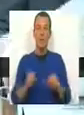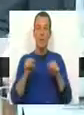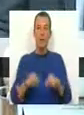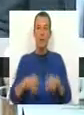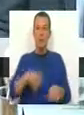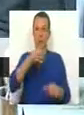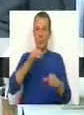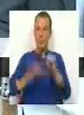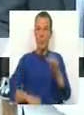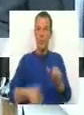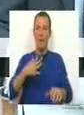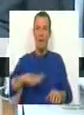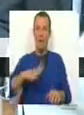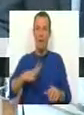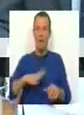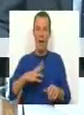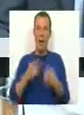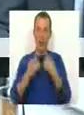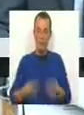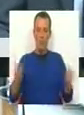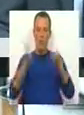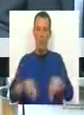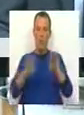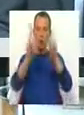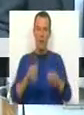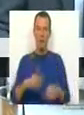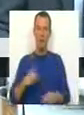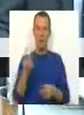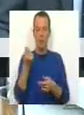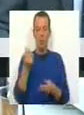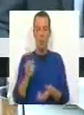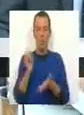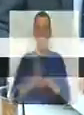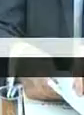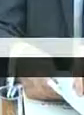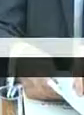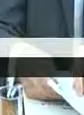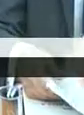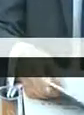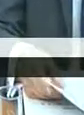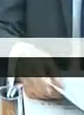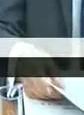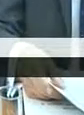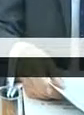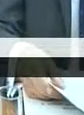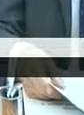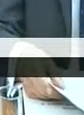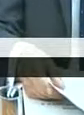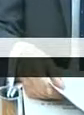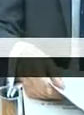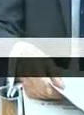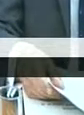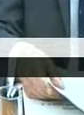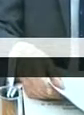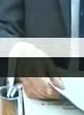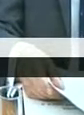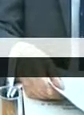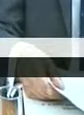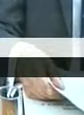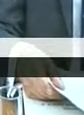nesta intervenção queria voltar à questão das bolsas de mérito, Senhor Ministro. Nós sabemos que efetivamente quem